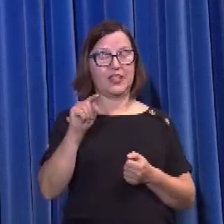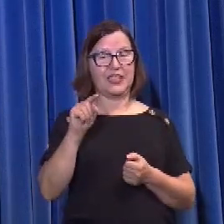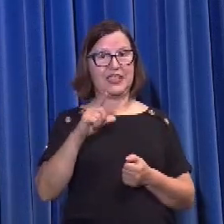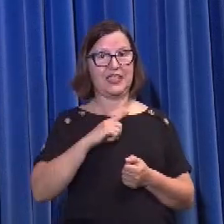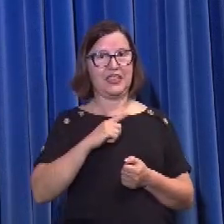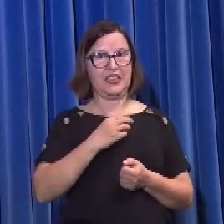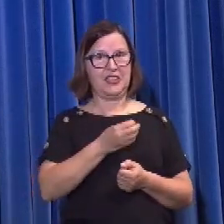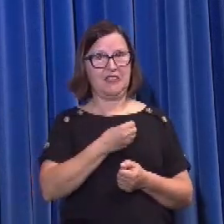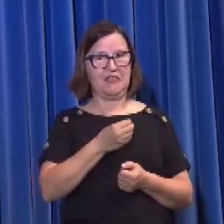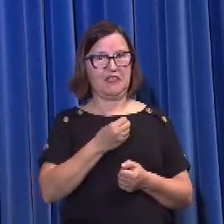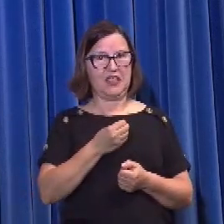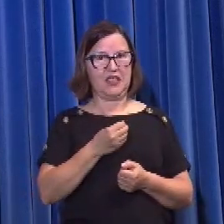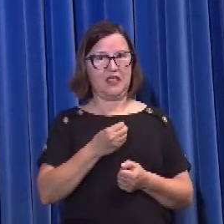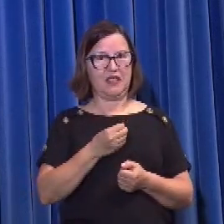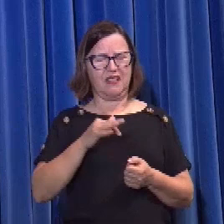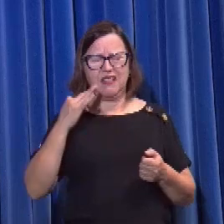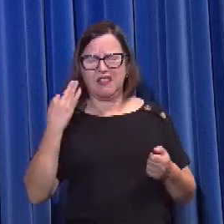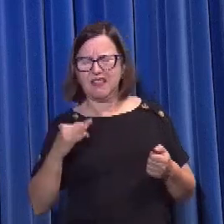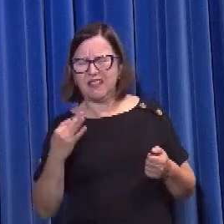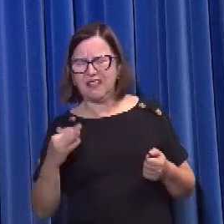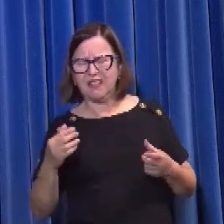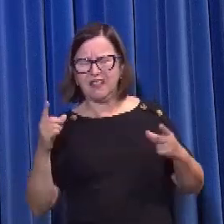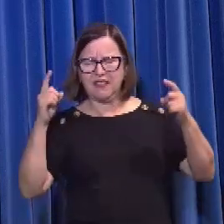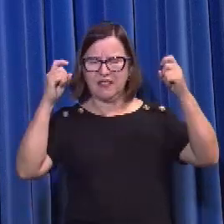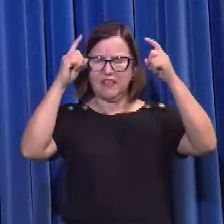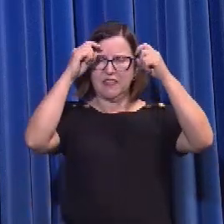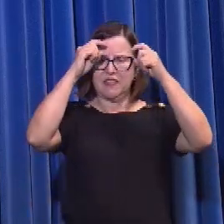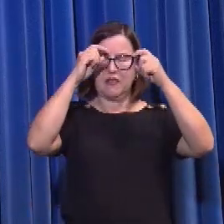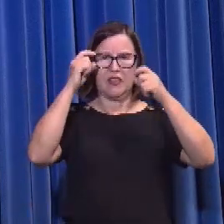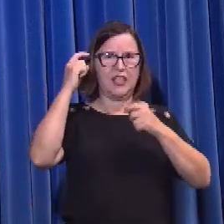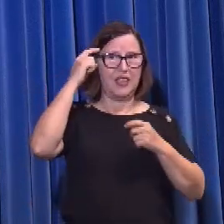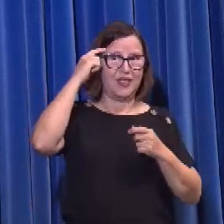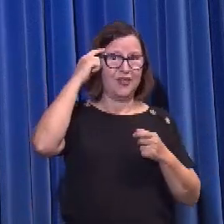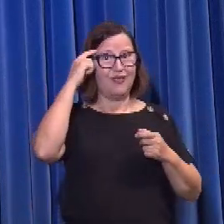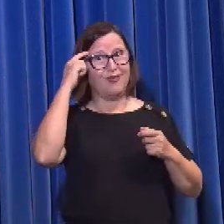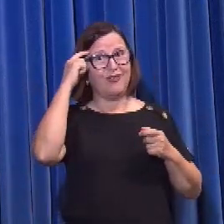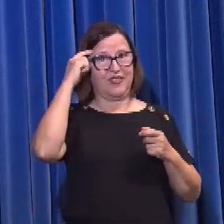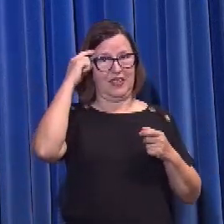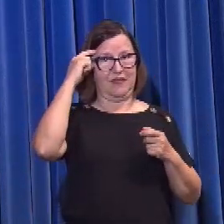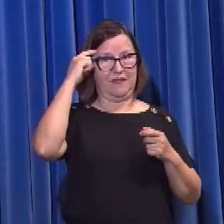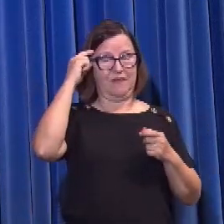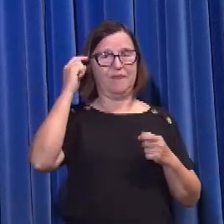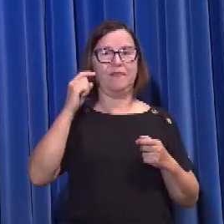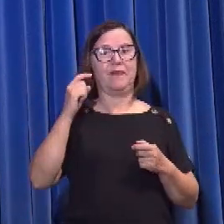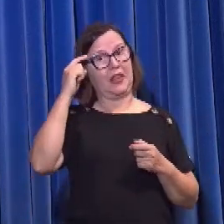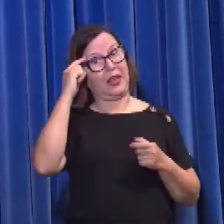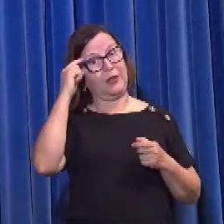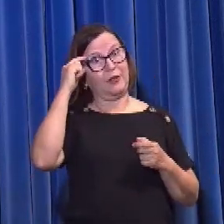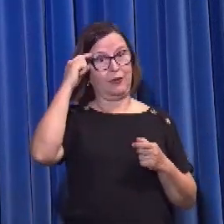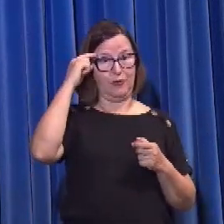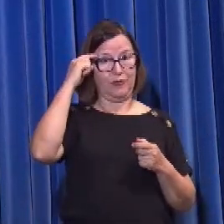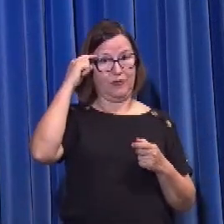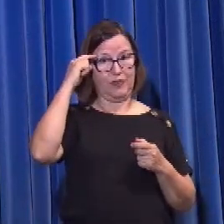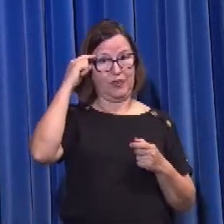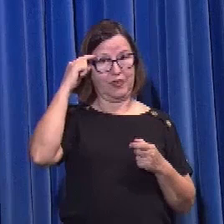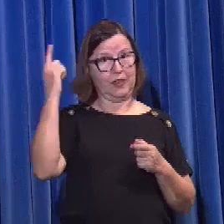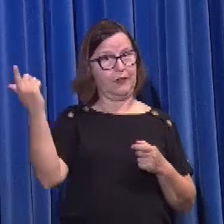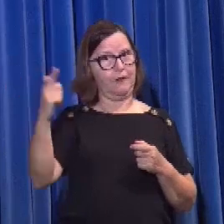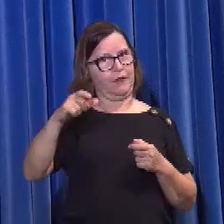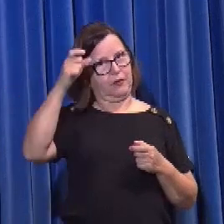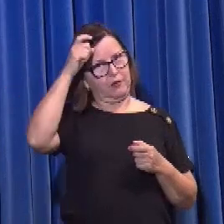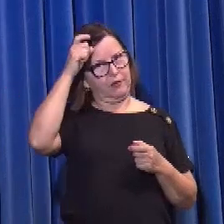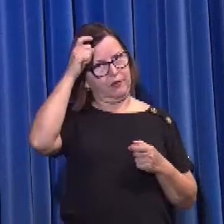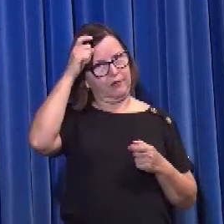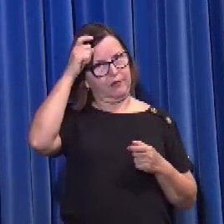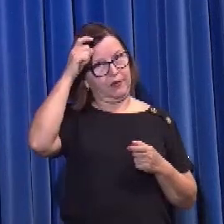dor, muita dificuldade e muita dúvida. E a dúvida nós sabemos que ela provém do maligno, a dúvida não é